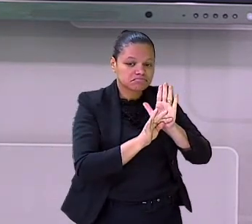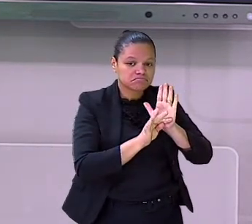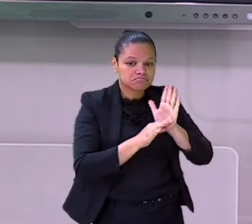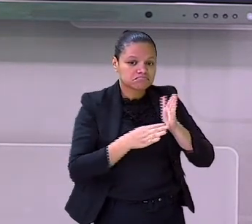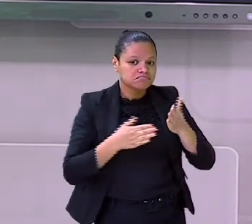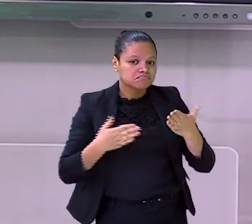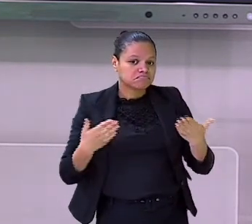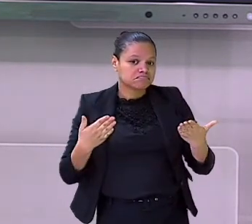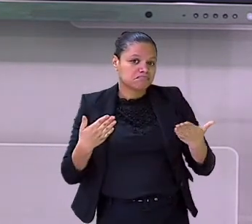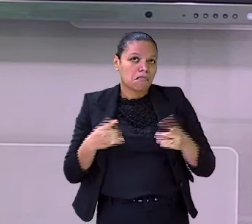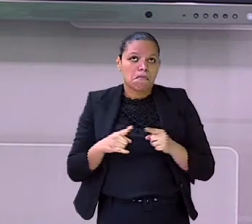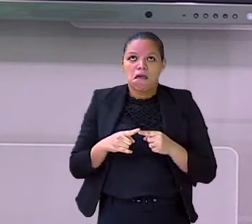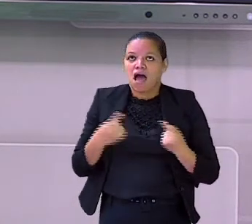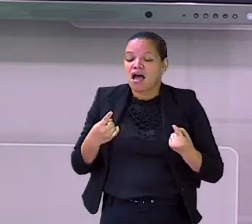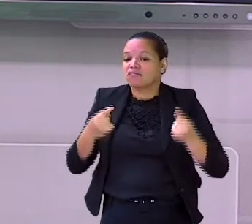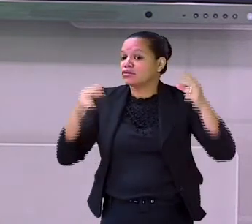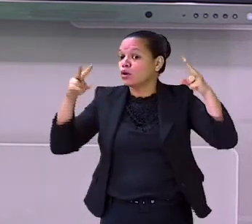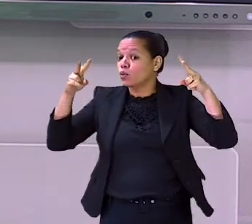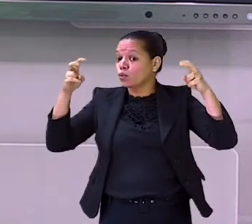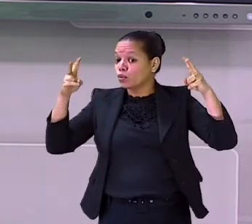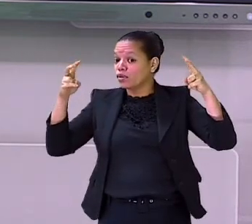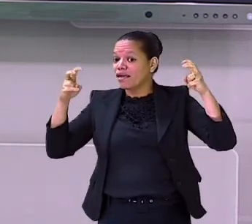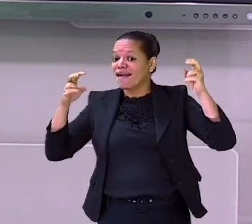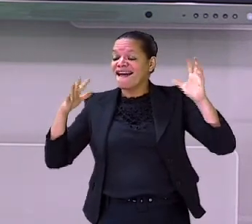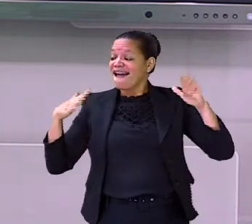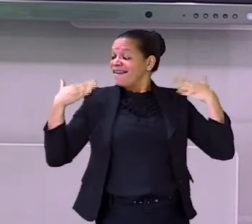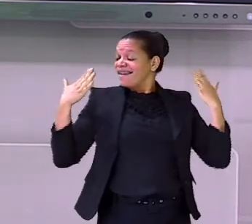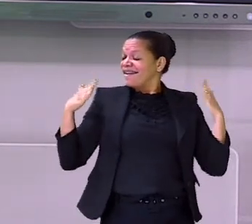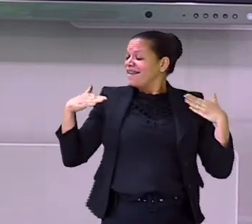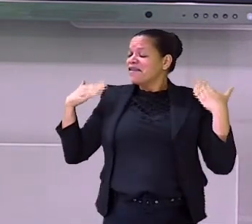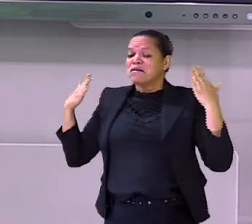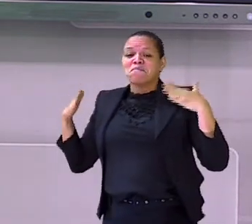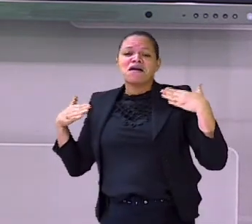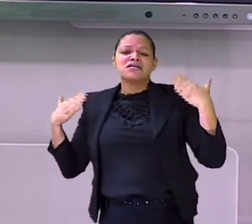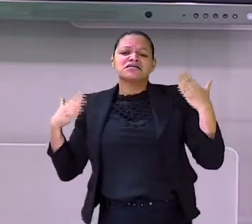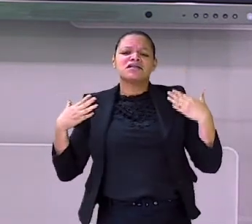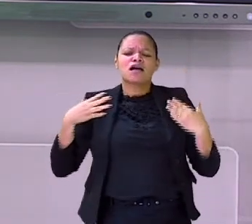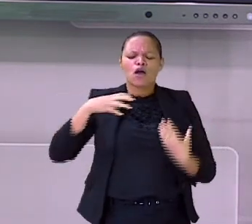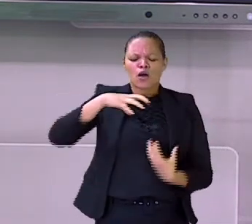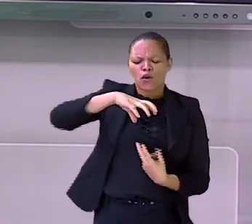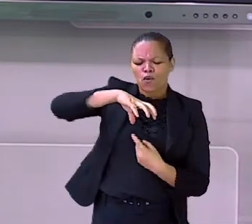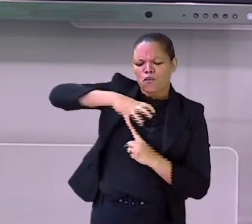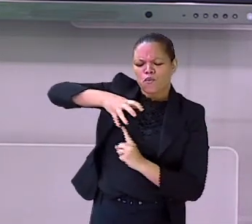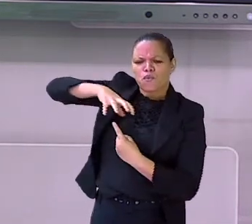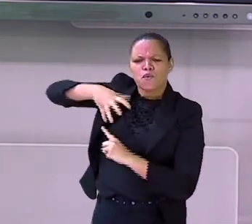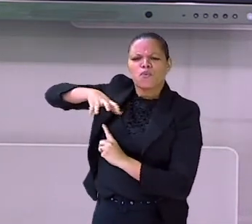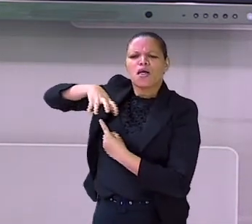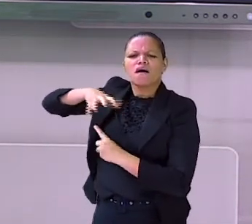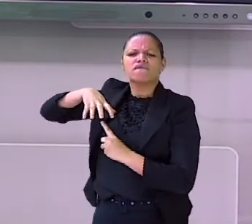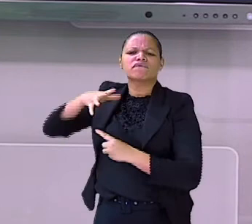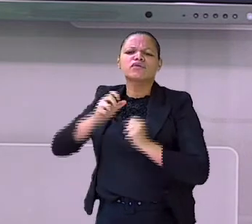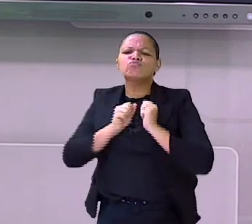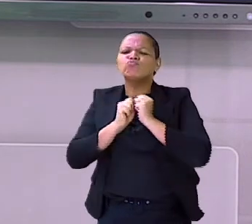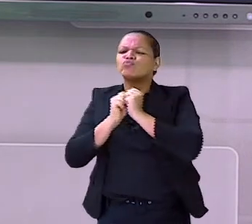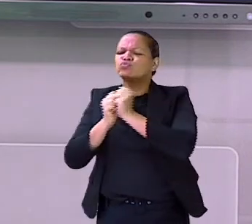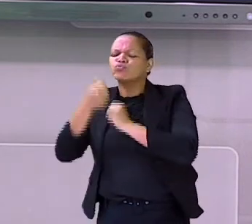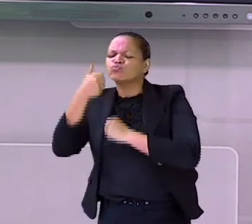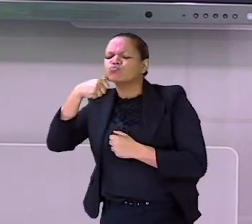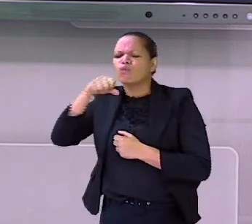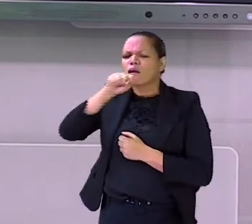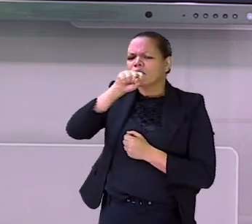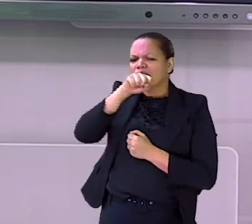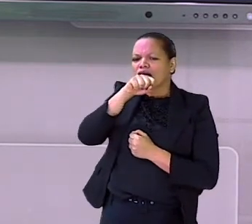o passeio na feira com a mamãe. Mamãe vai à feira fazer compras de frutas, verduras e leva